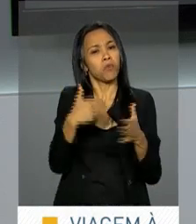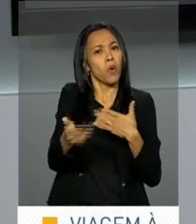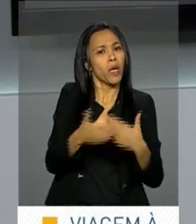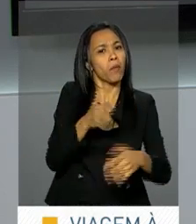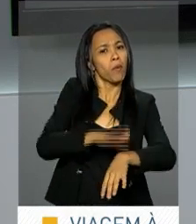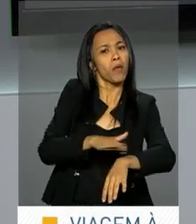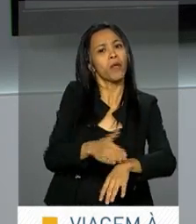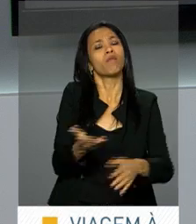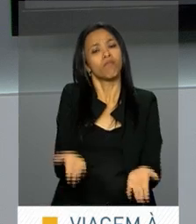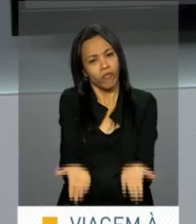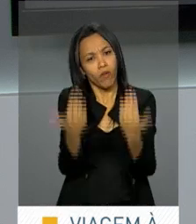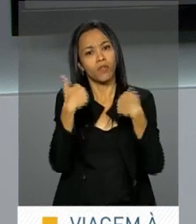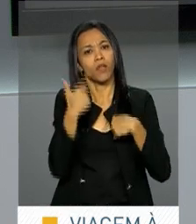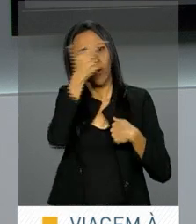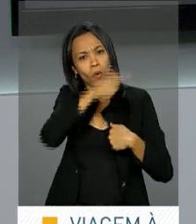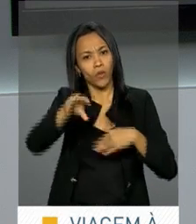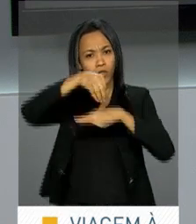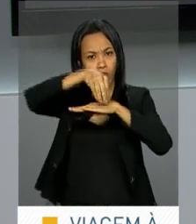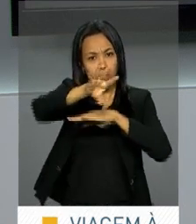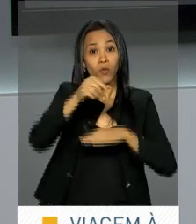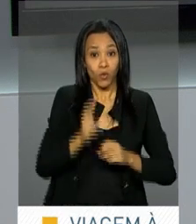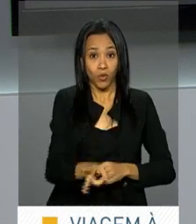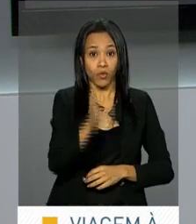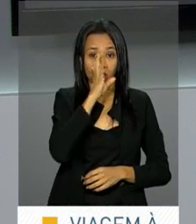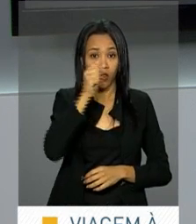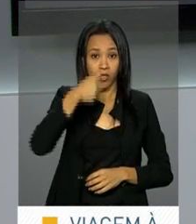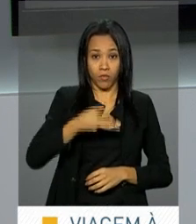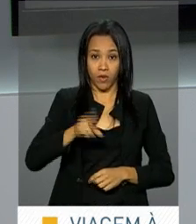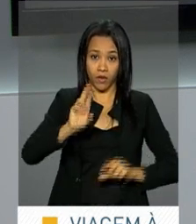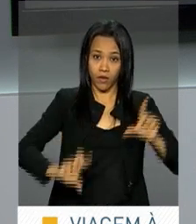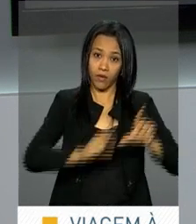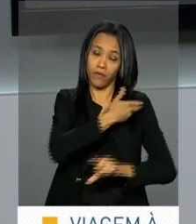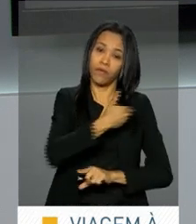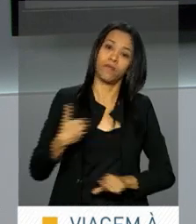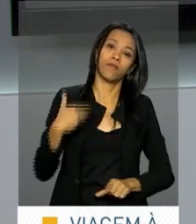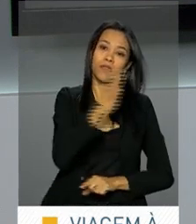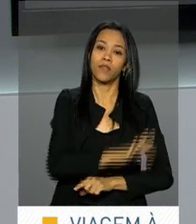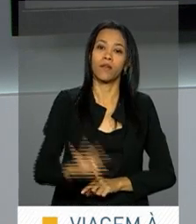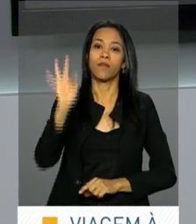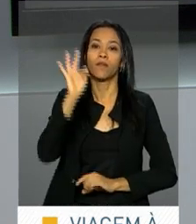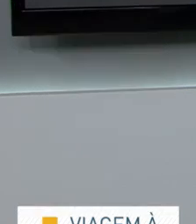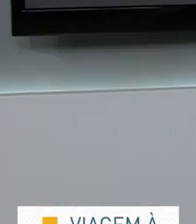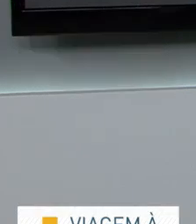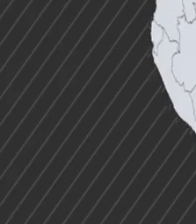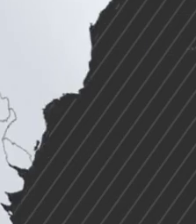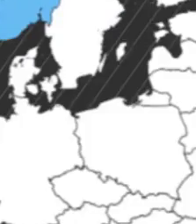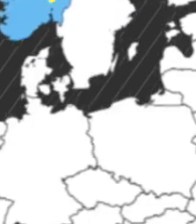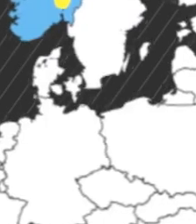qualquer momento com outras informações. Continue com a gente na NBR, a TV do Governo Federal.